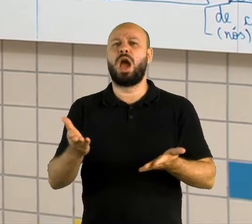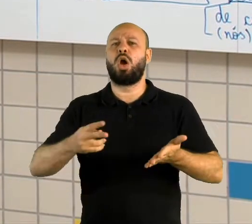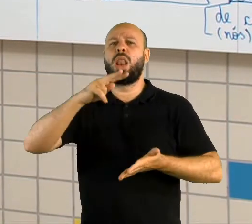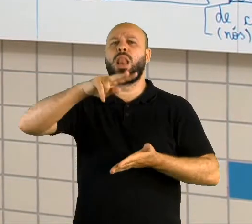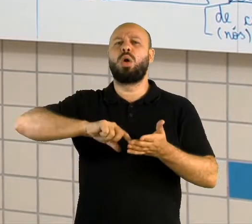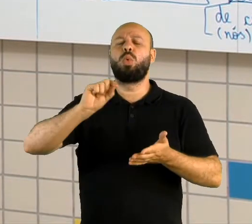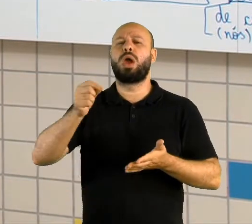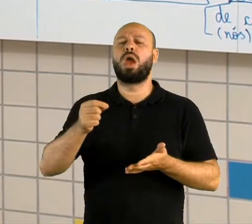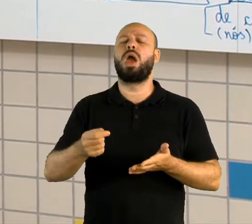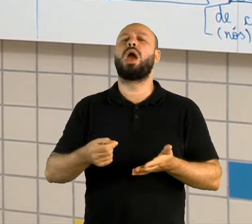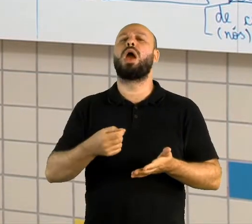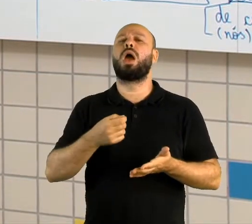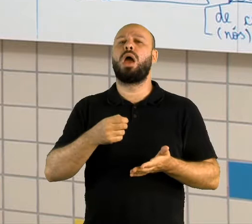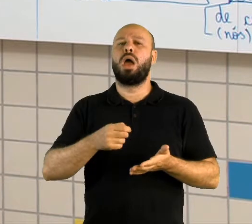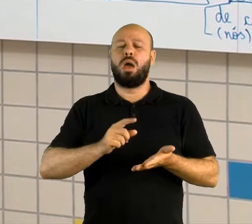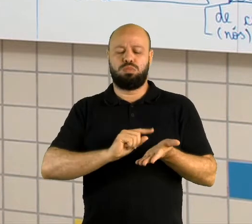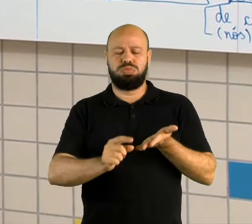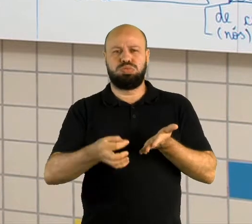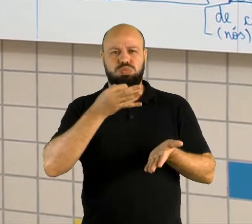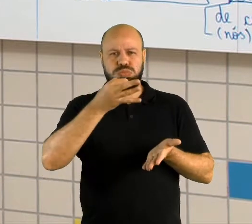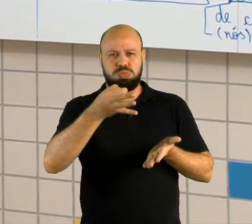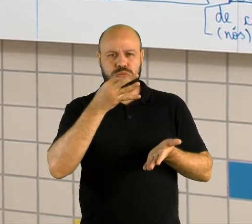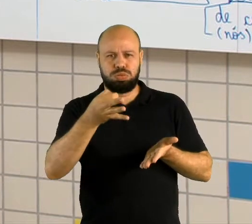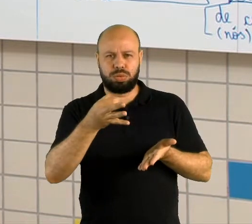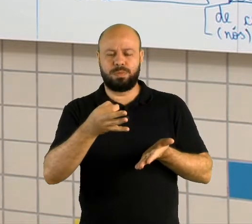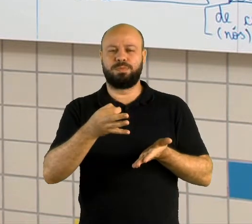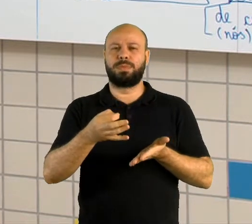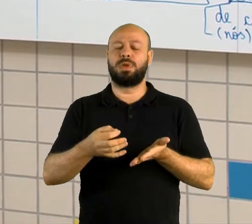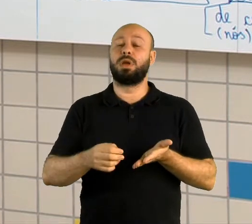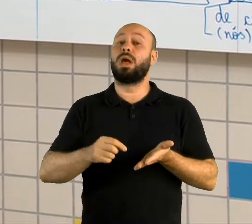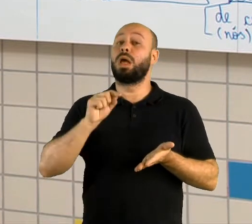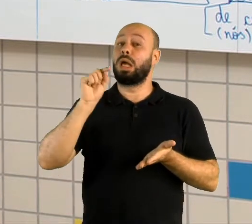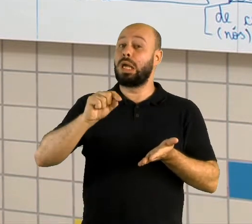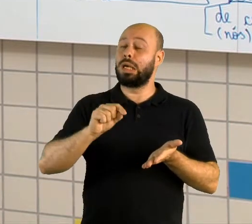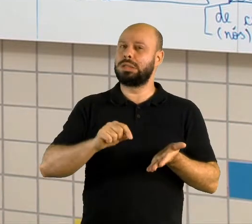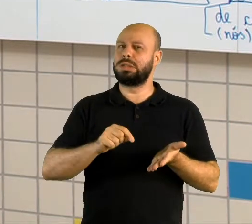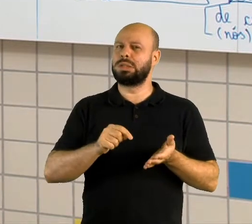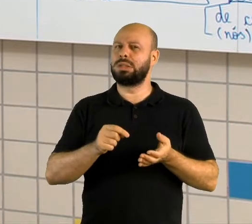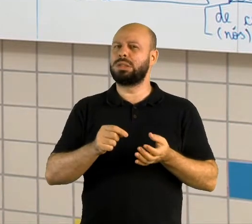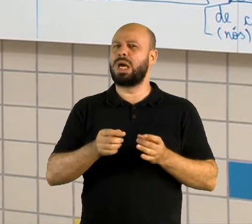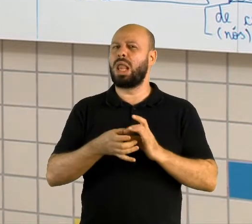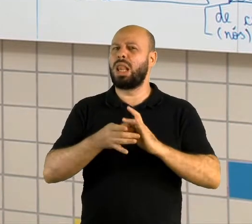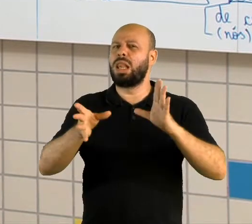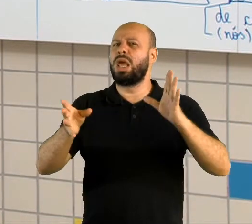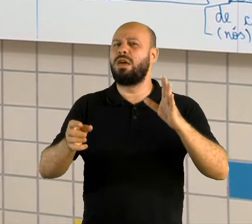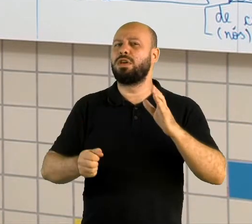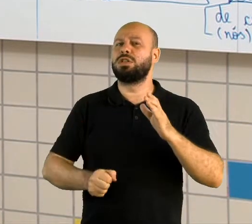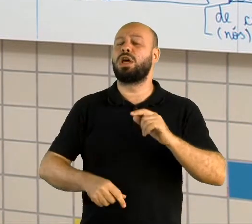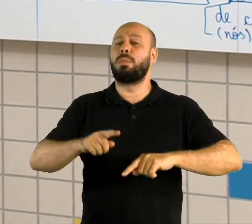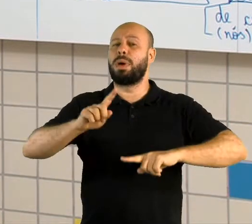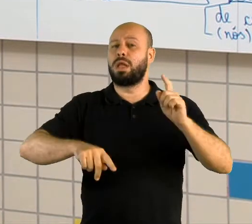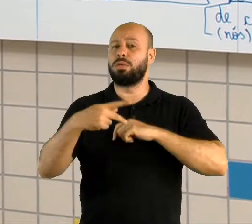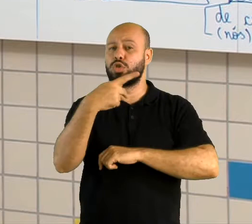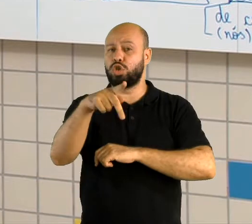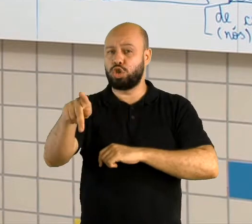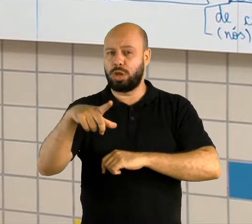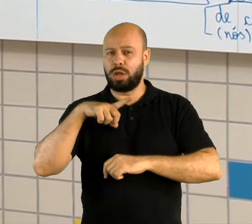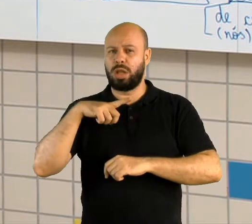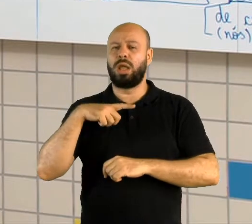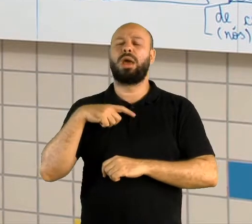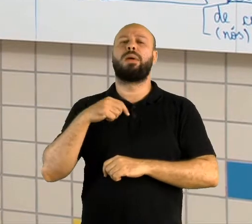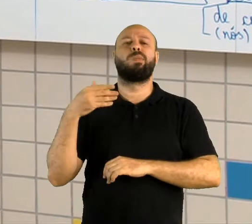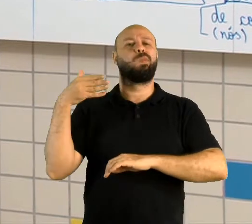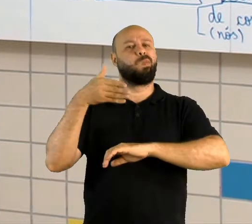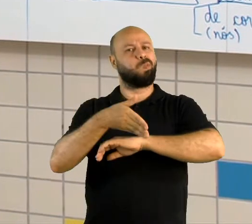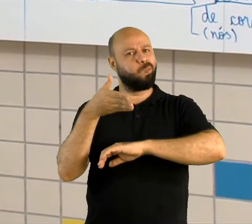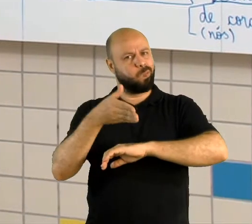um artigo de opinião. Esse artigo está disponível no material de vocês. Acesse o